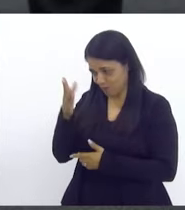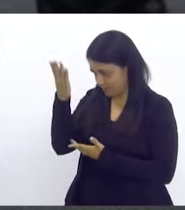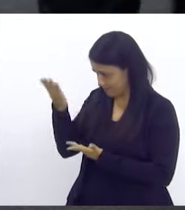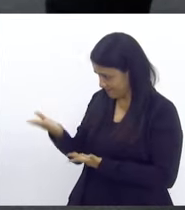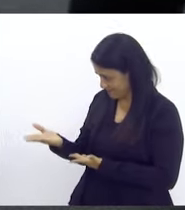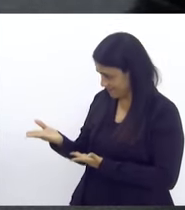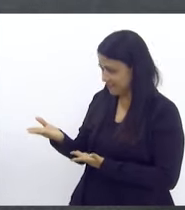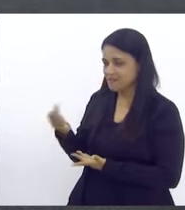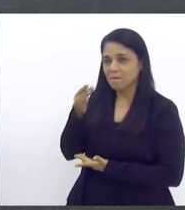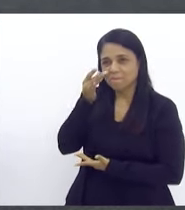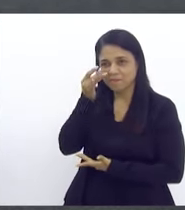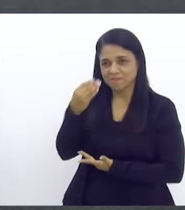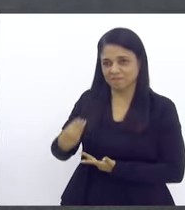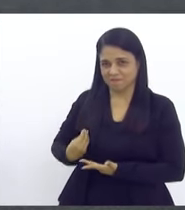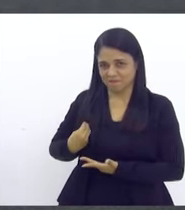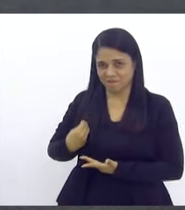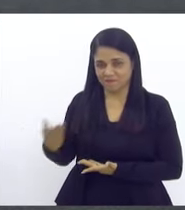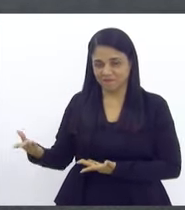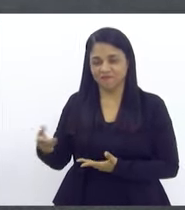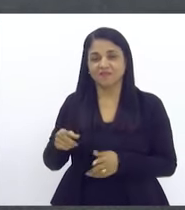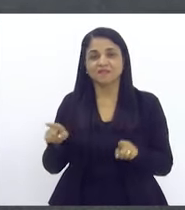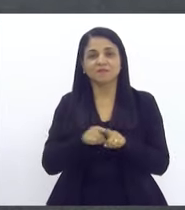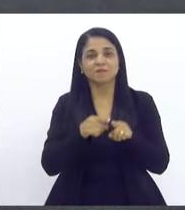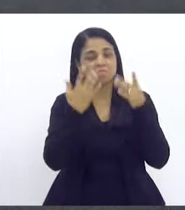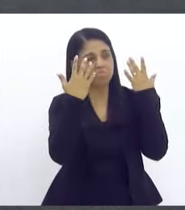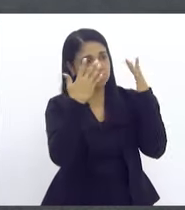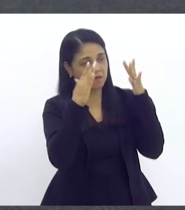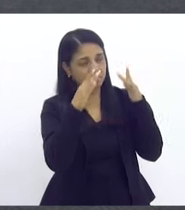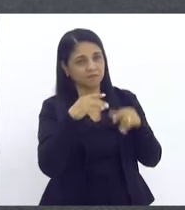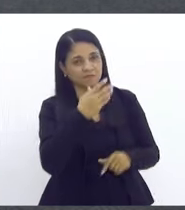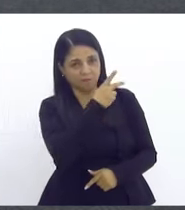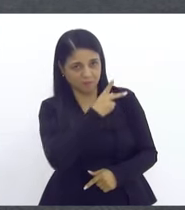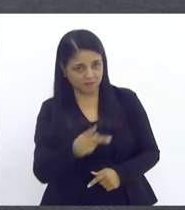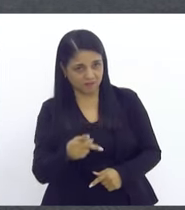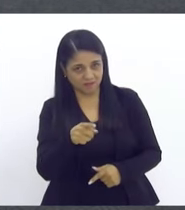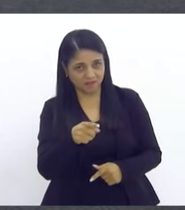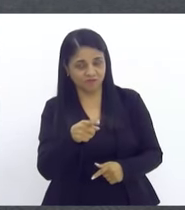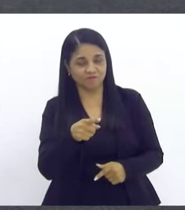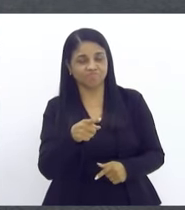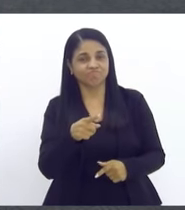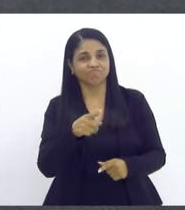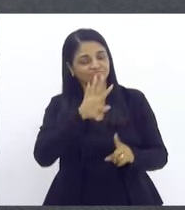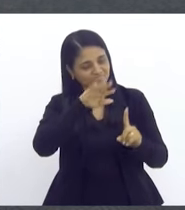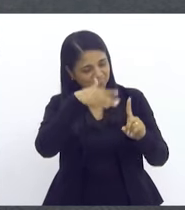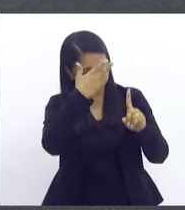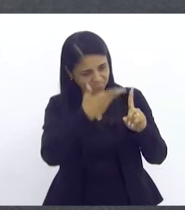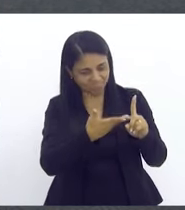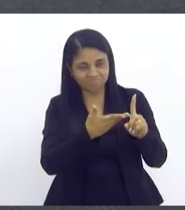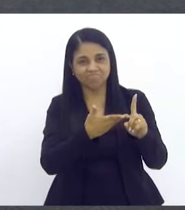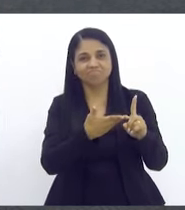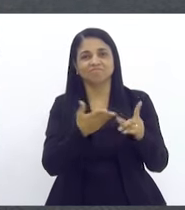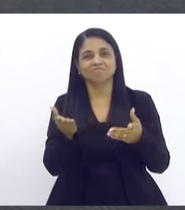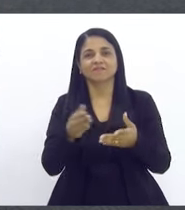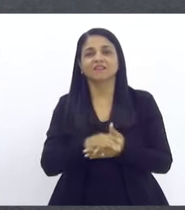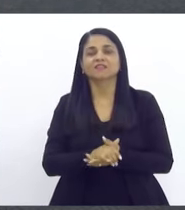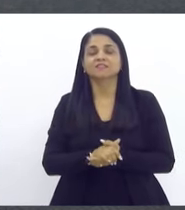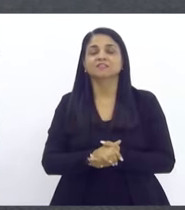presente, e parabenizo a Vossa Excelência por conceder tal honraria. E